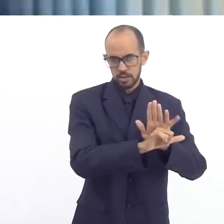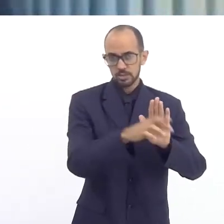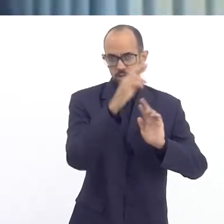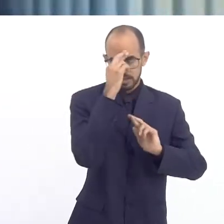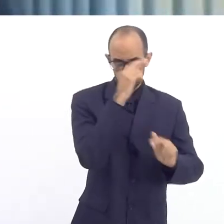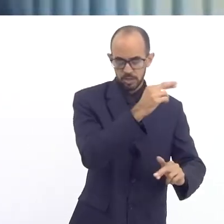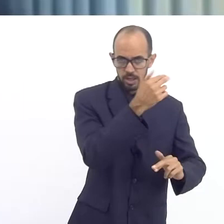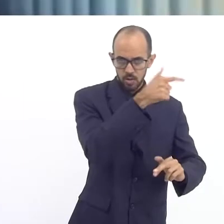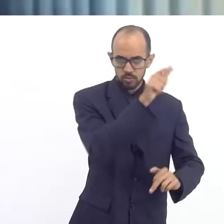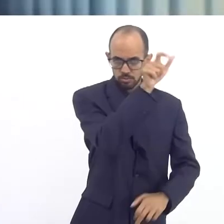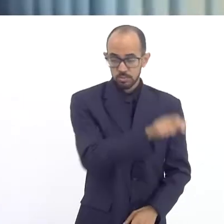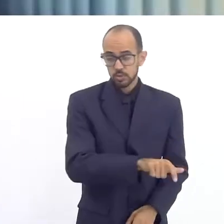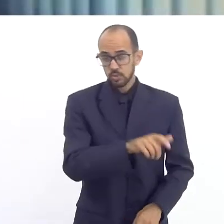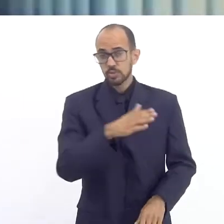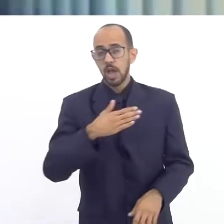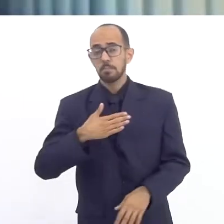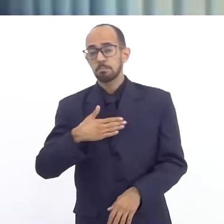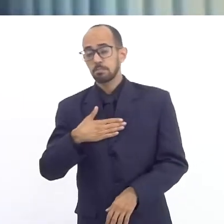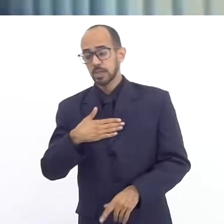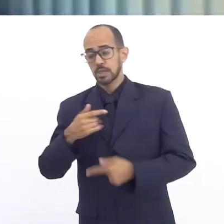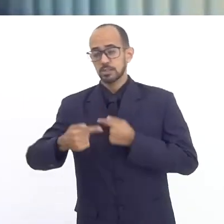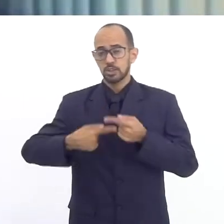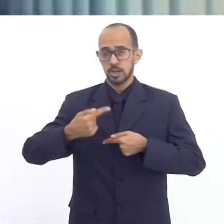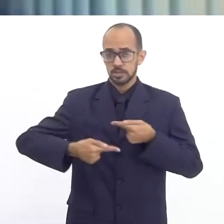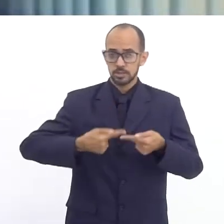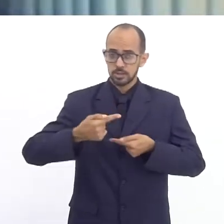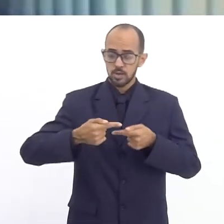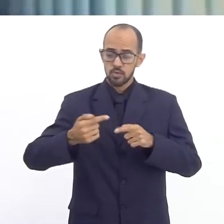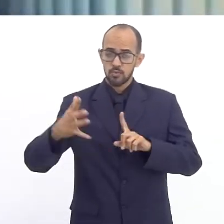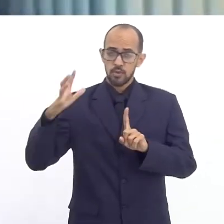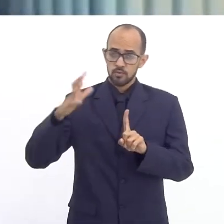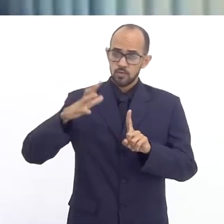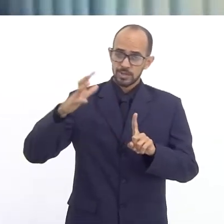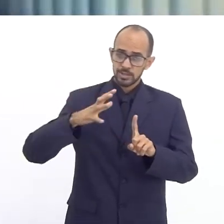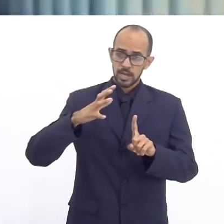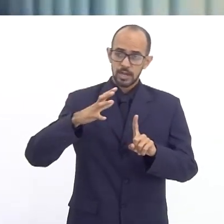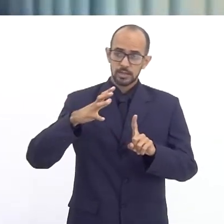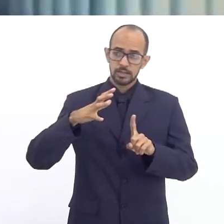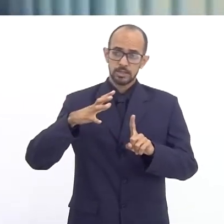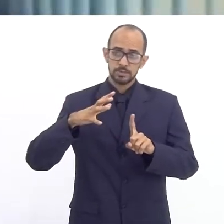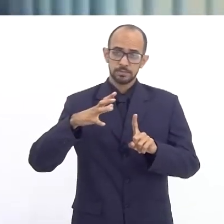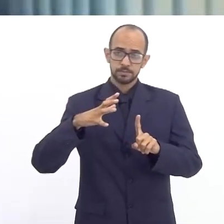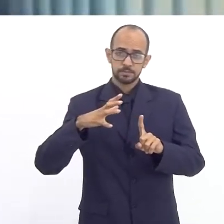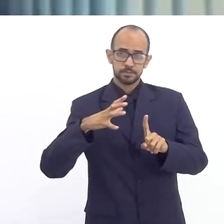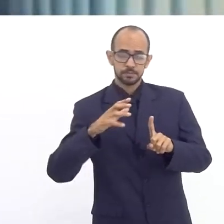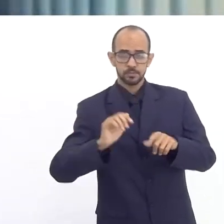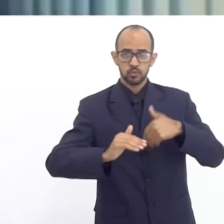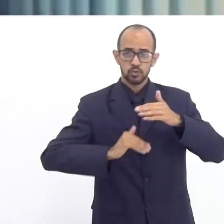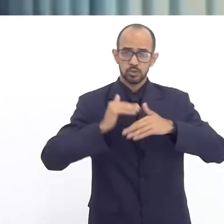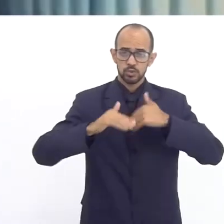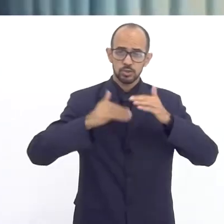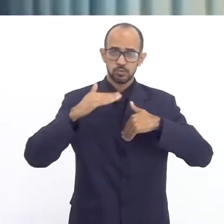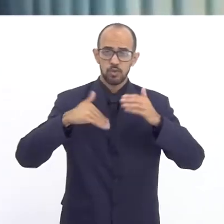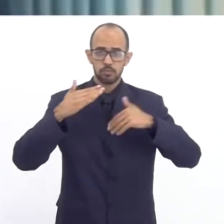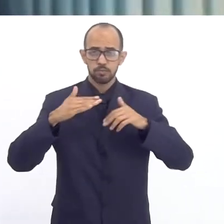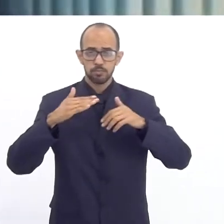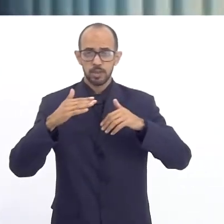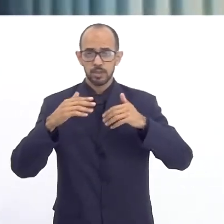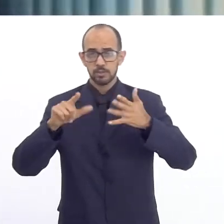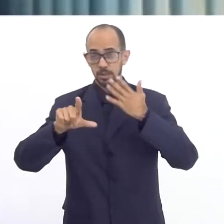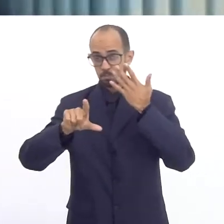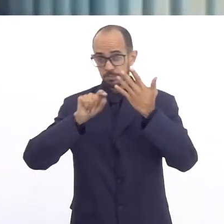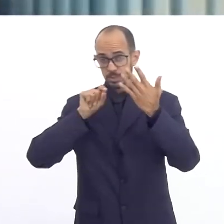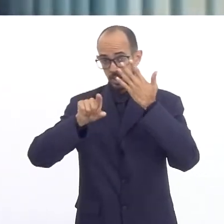enfim. A minha geração, que foi a geração que sofreu a influência do